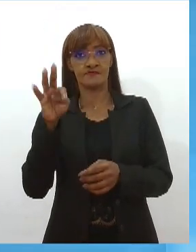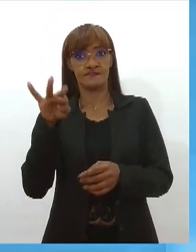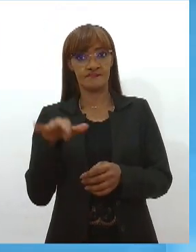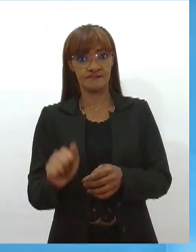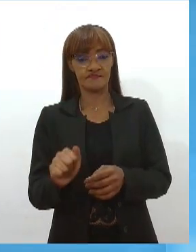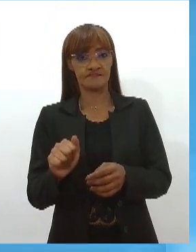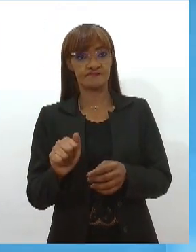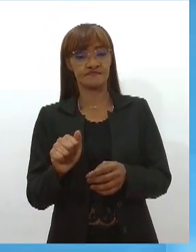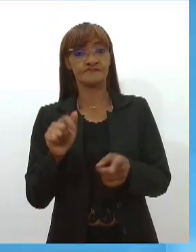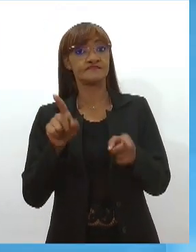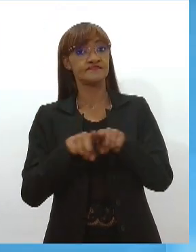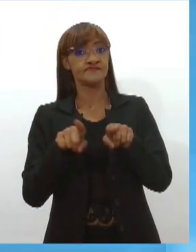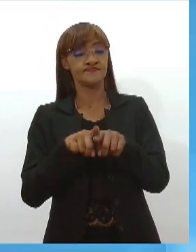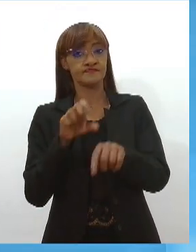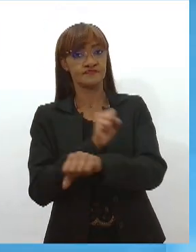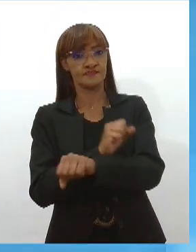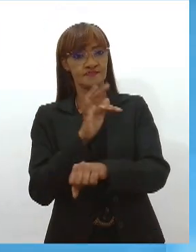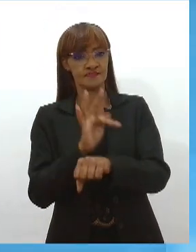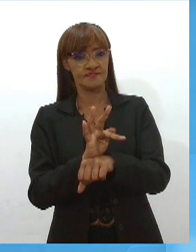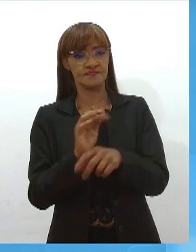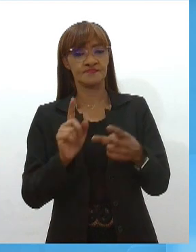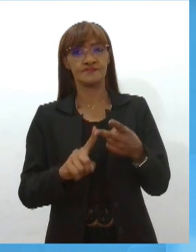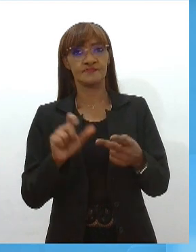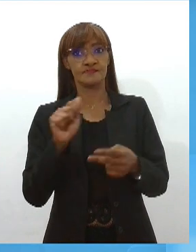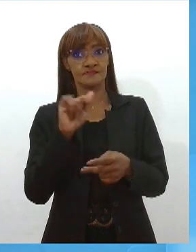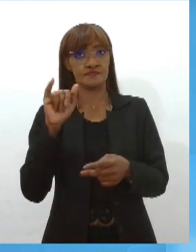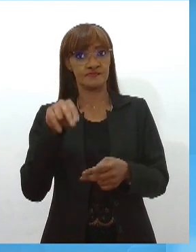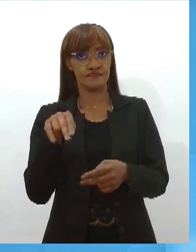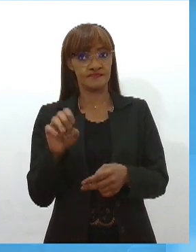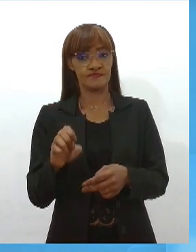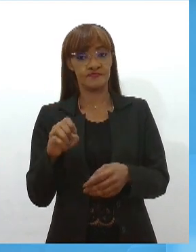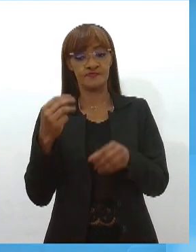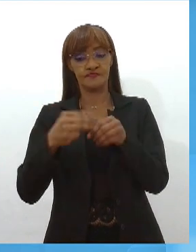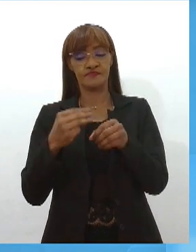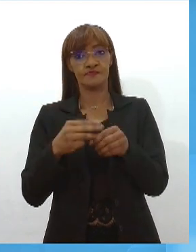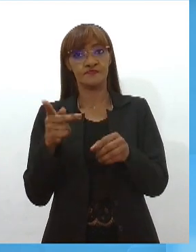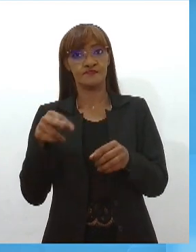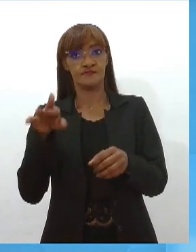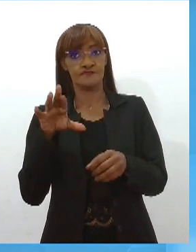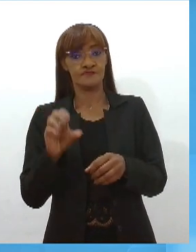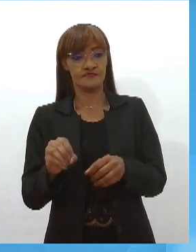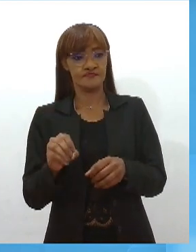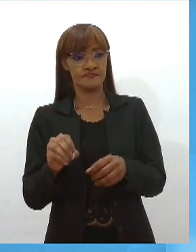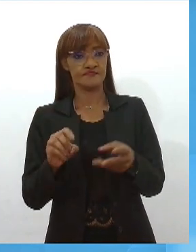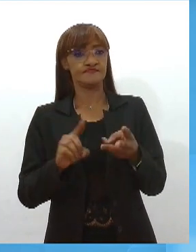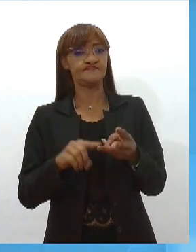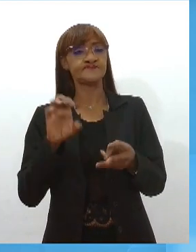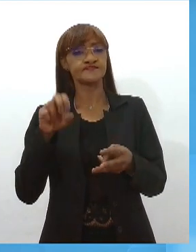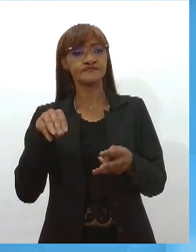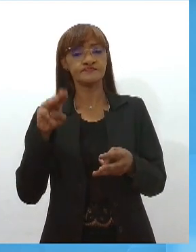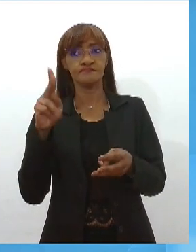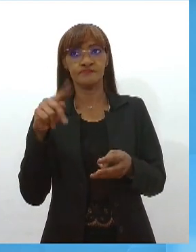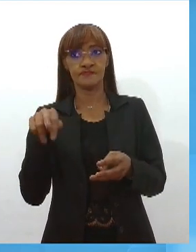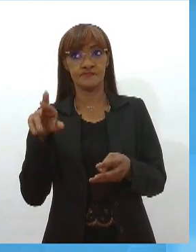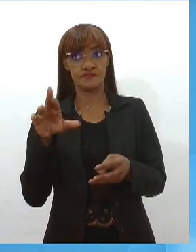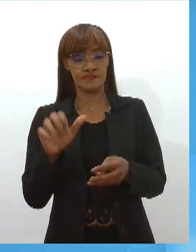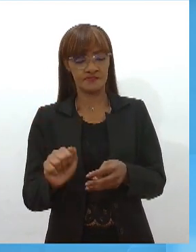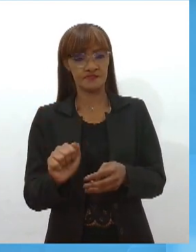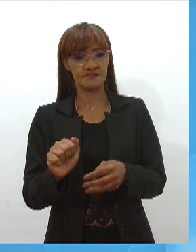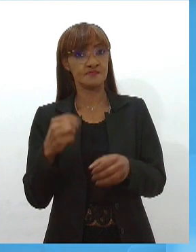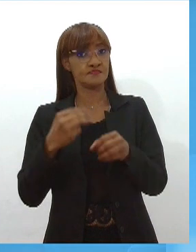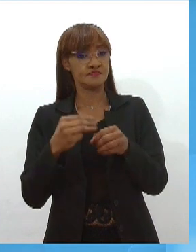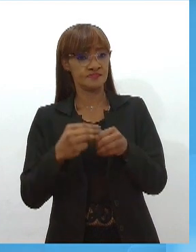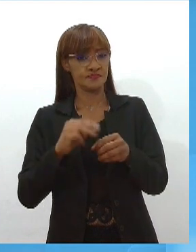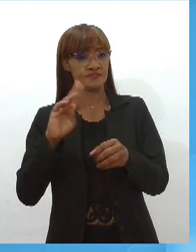Francisco, Aline dos Santos Vasconcelos, de Poço Redondo, Esmeralda Mara Silva Cruz, de Carmópolis, Francicleide de Lima